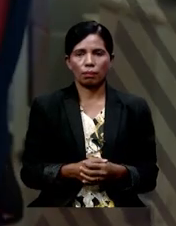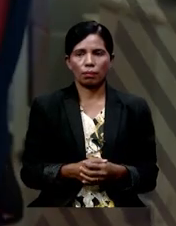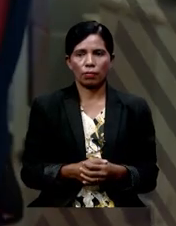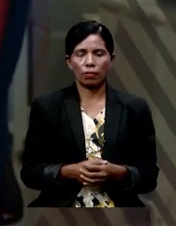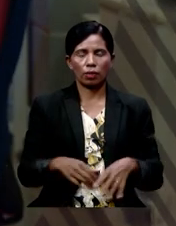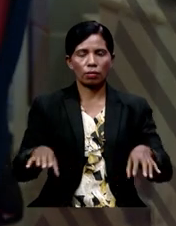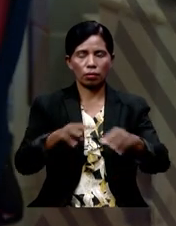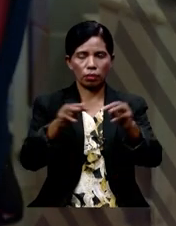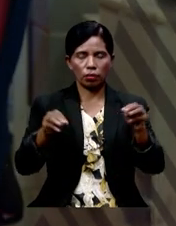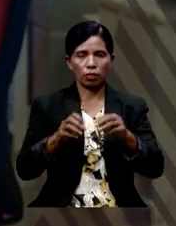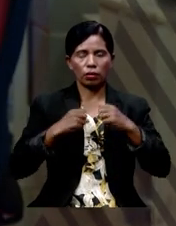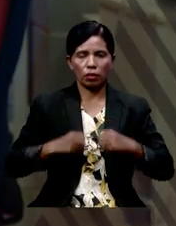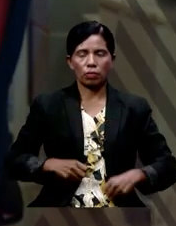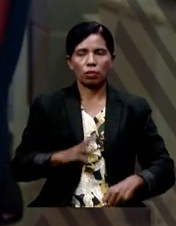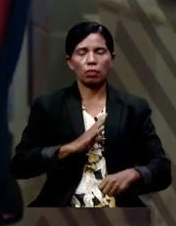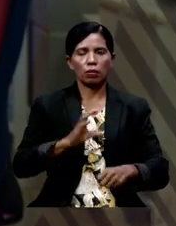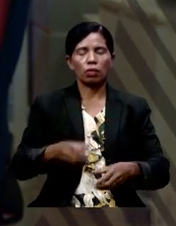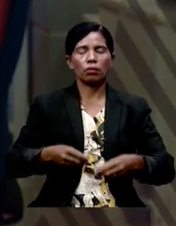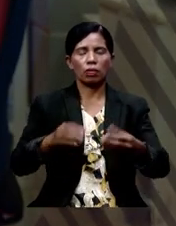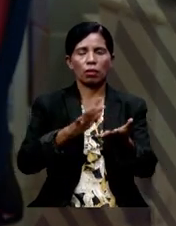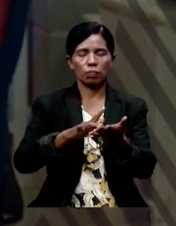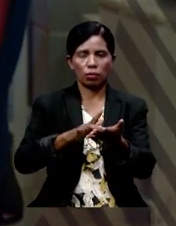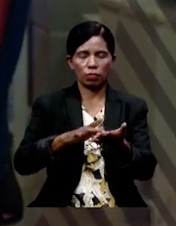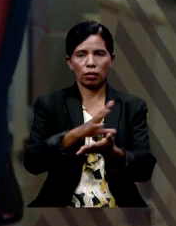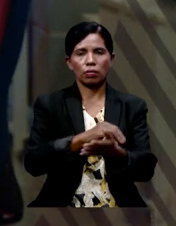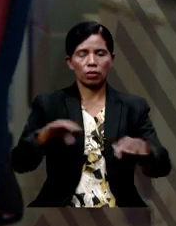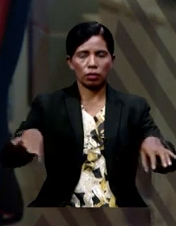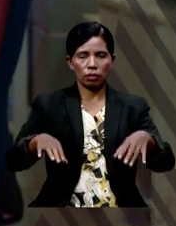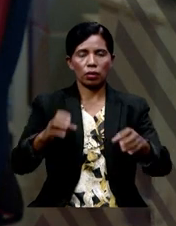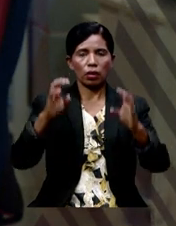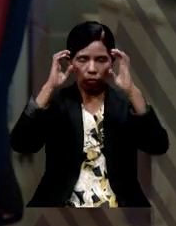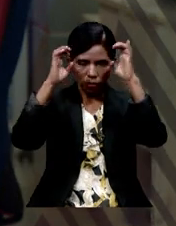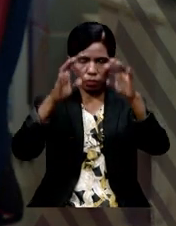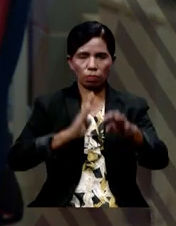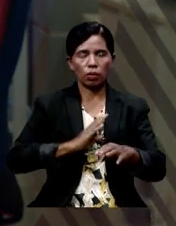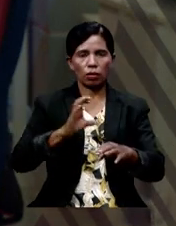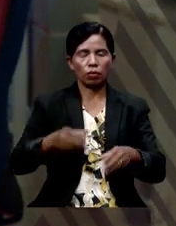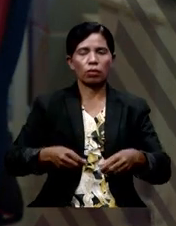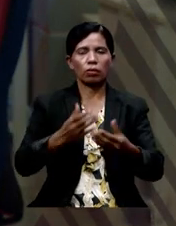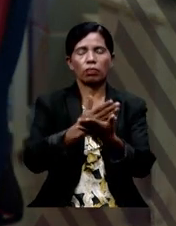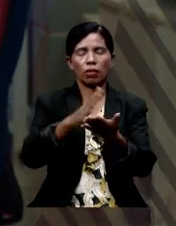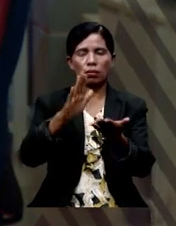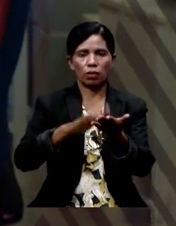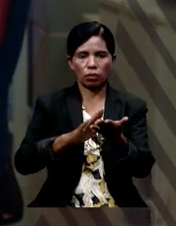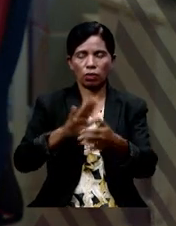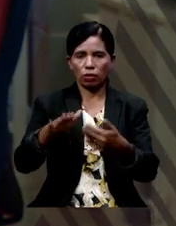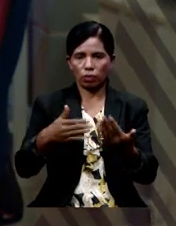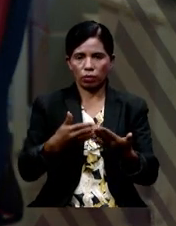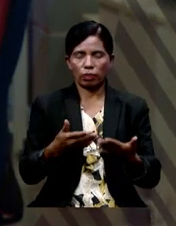Serviço Municipal de Saúde Baucau entrega em Moro Clumbriga para Serviço de Educação Baucau, onde distribui para a Escola Cira.